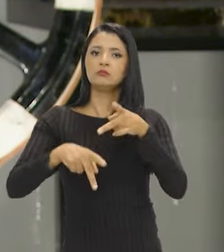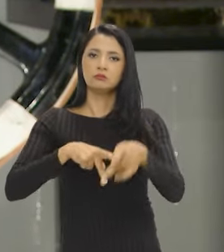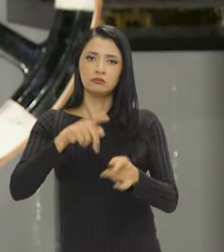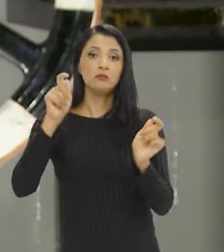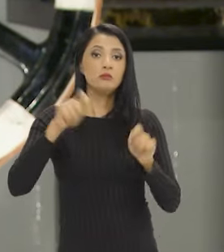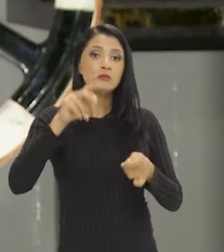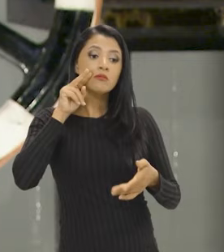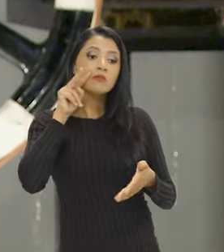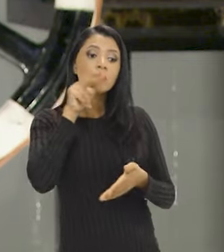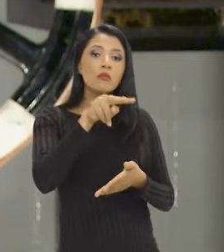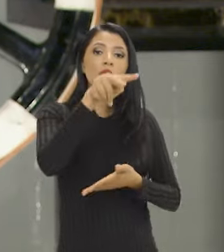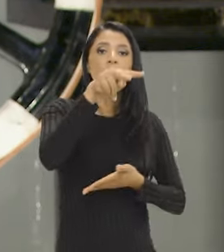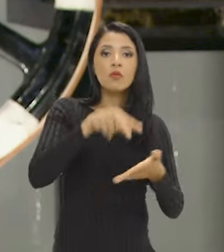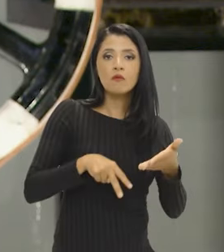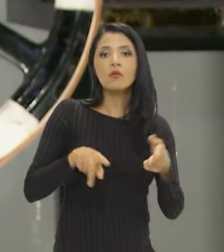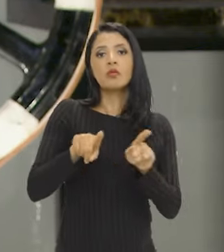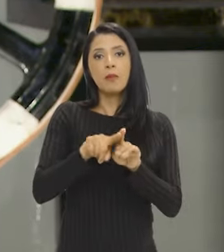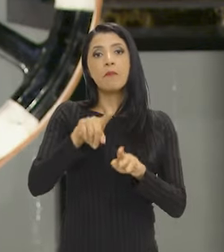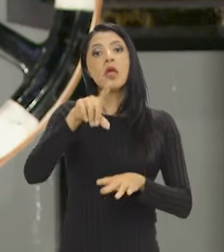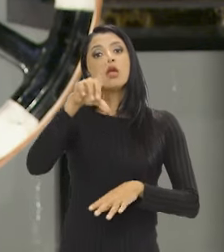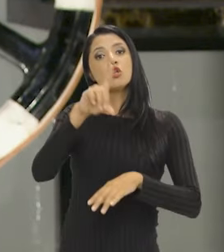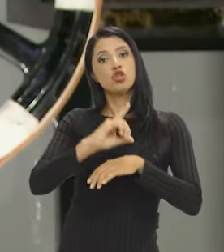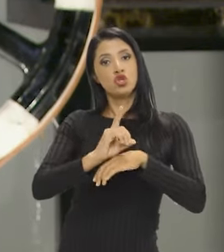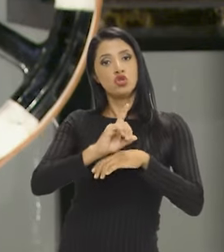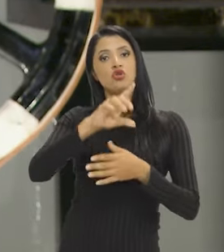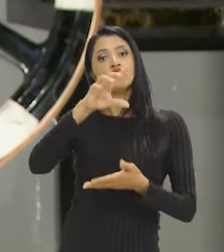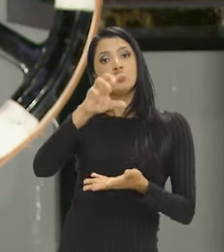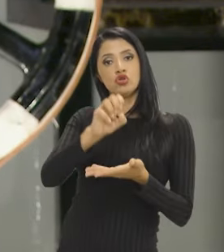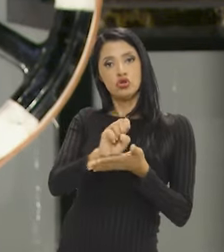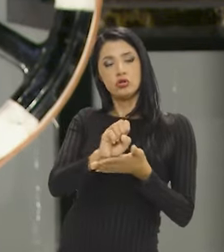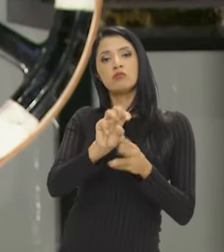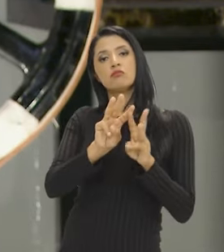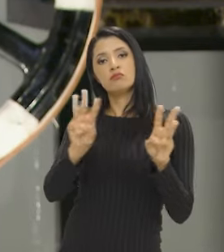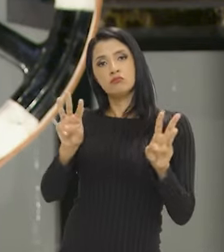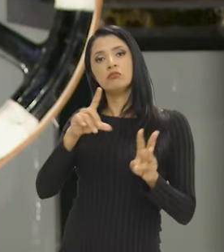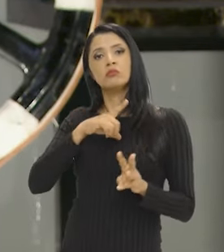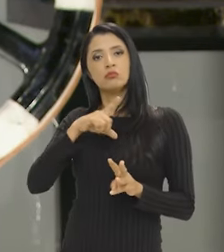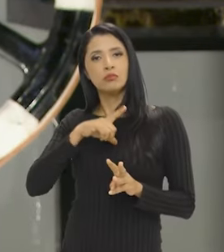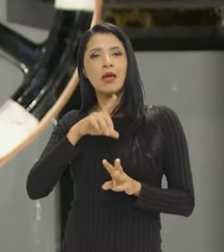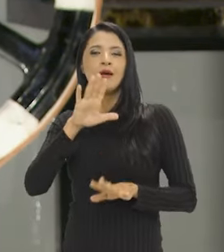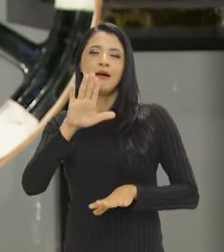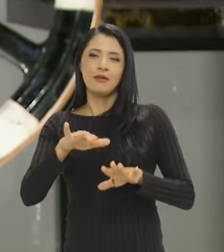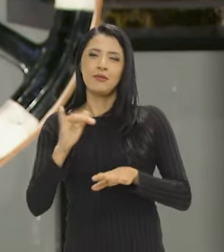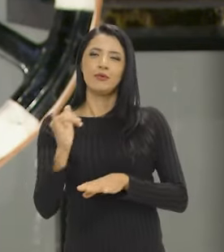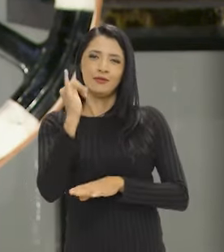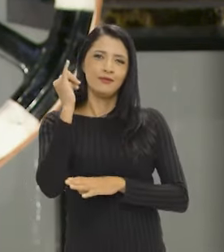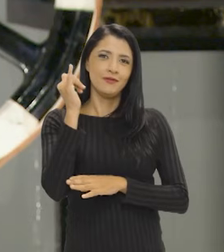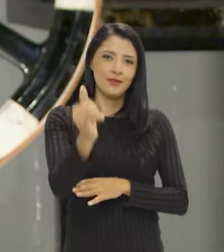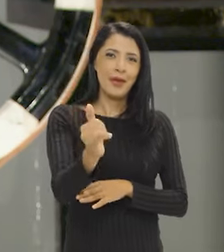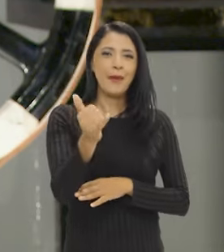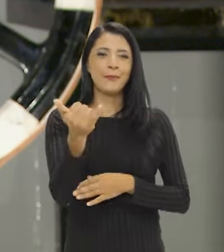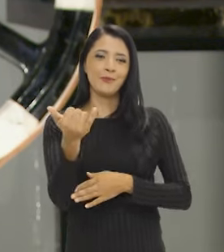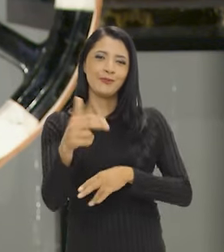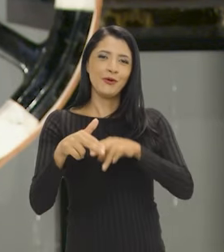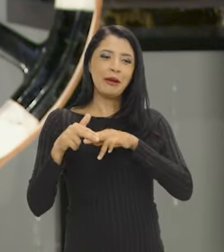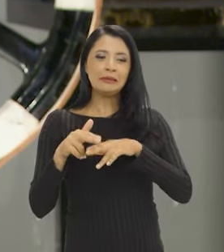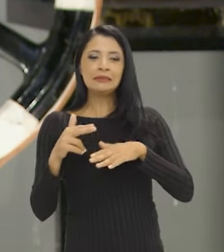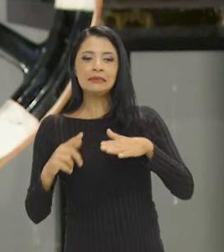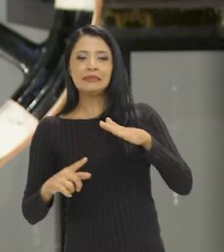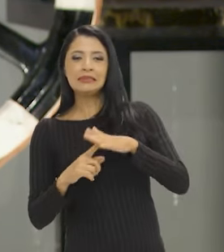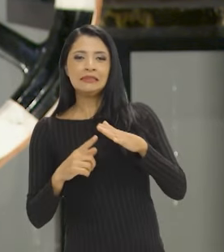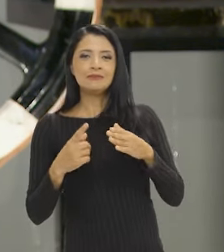a população, até mesmo em suporte digital. É importante dizer que, por limitações mesmo,